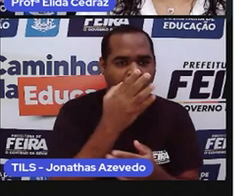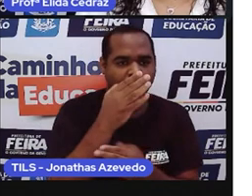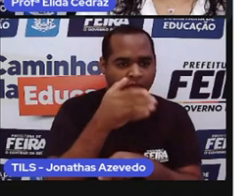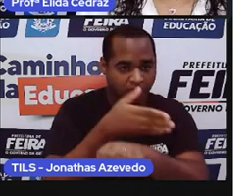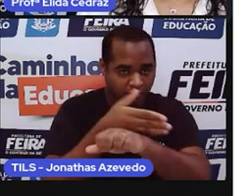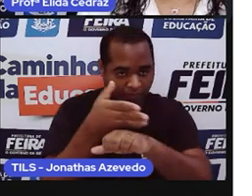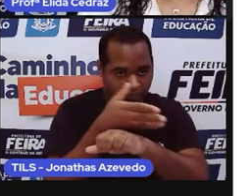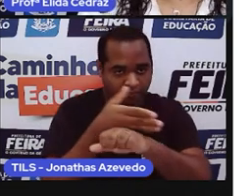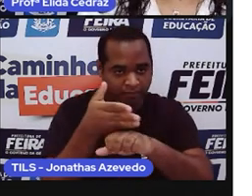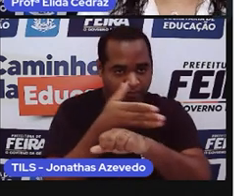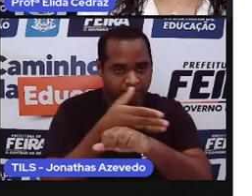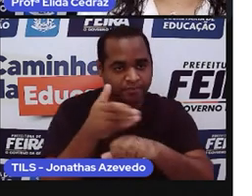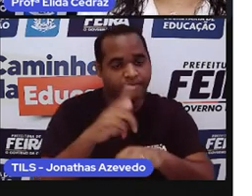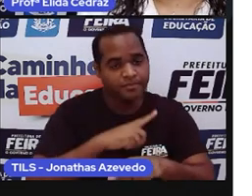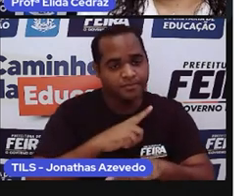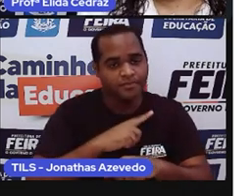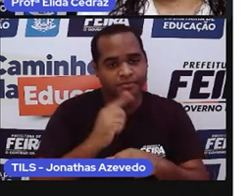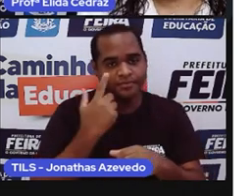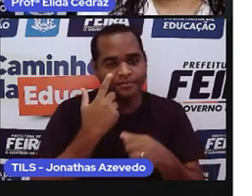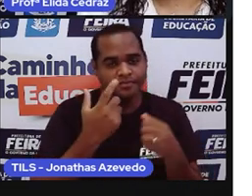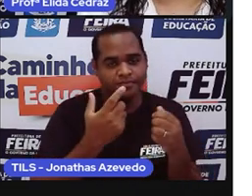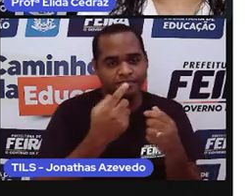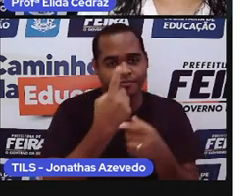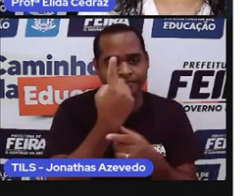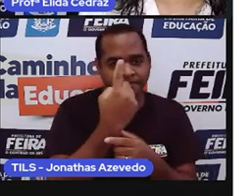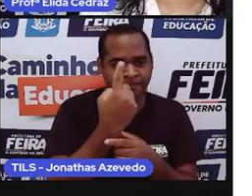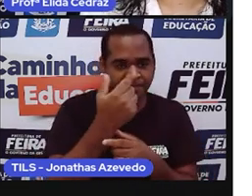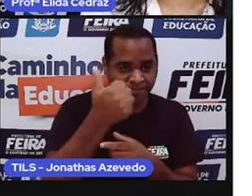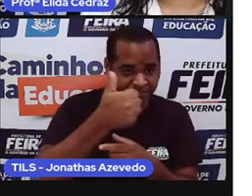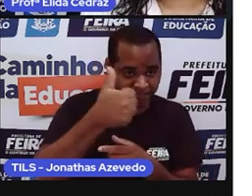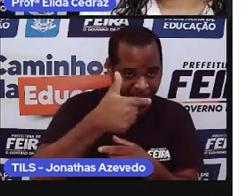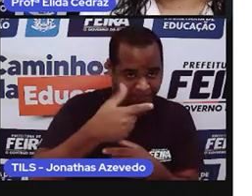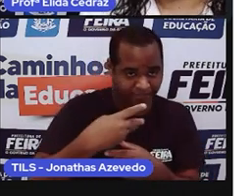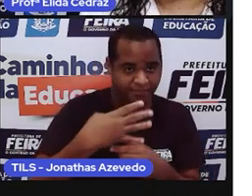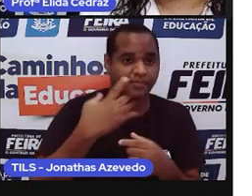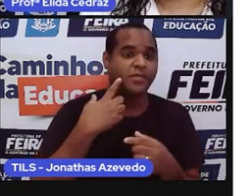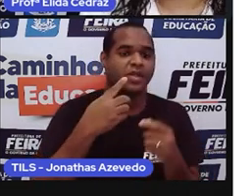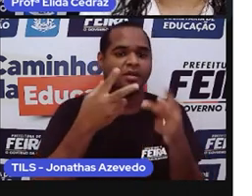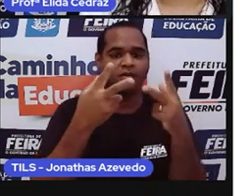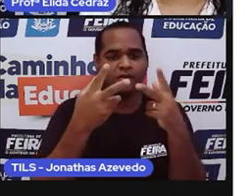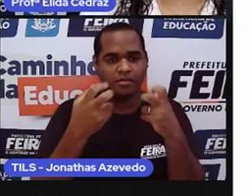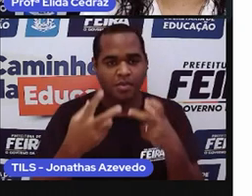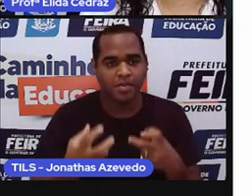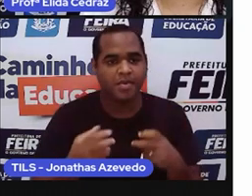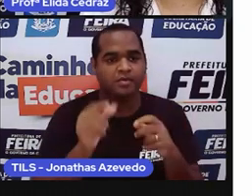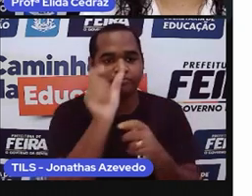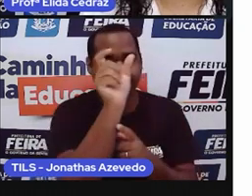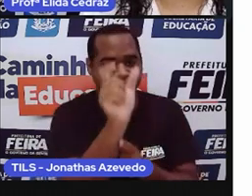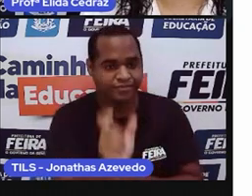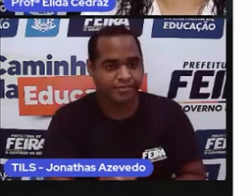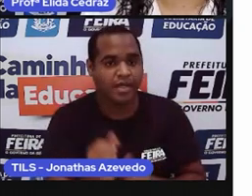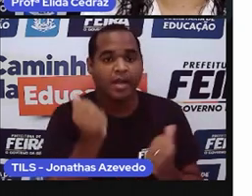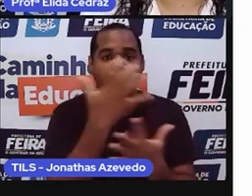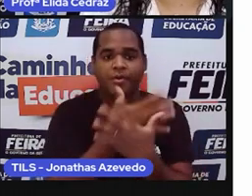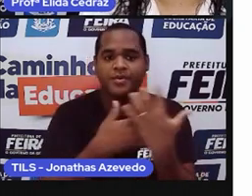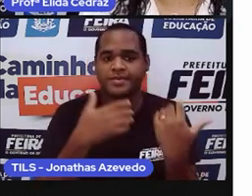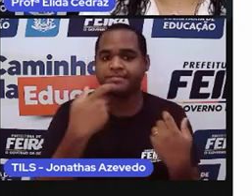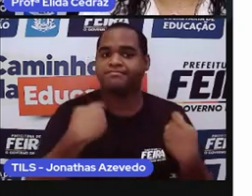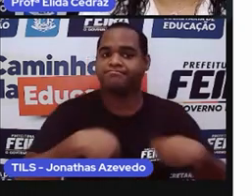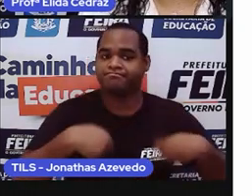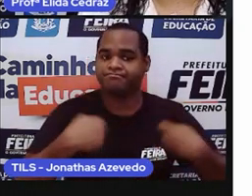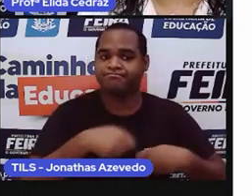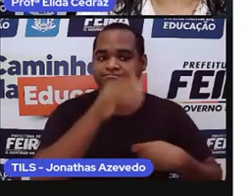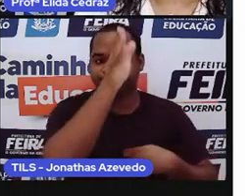o segundo? Nas músicas e nas cantigas de roda, é necessário ter